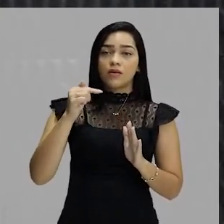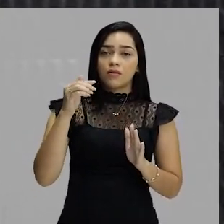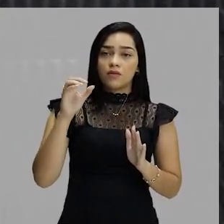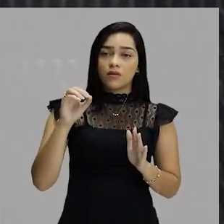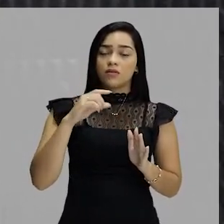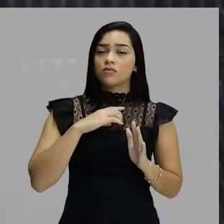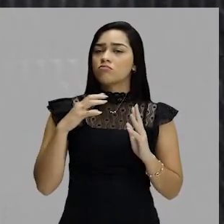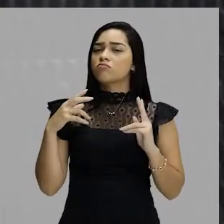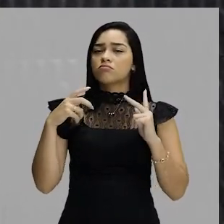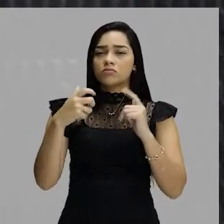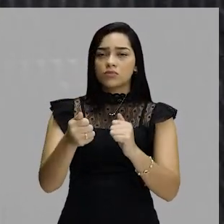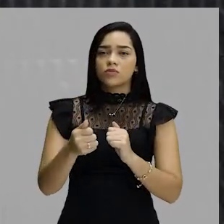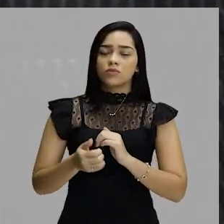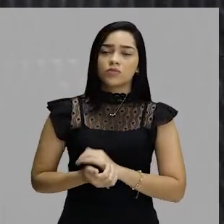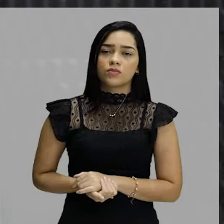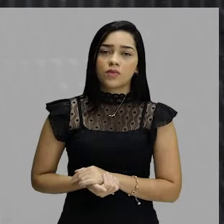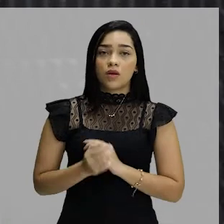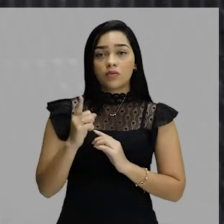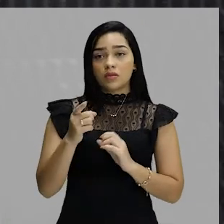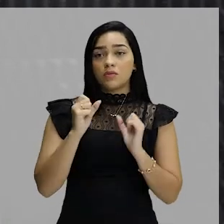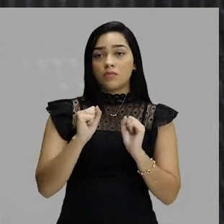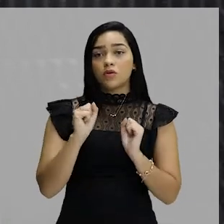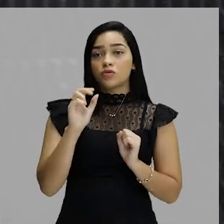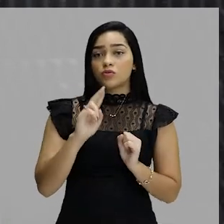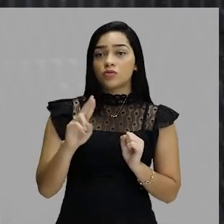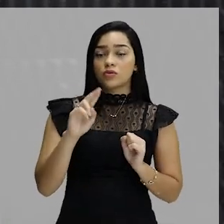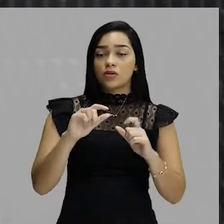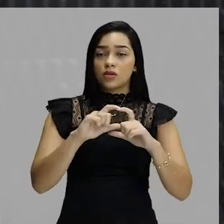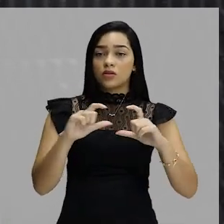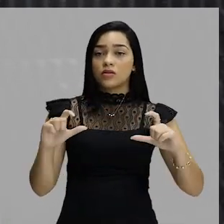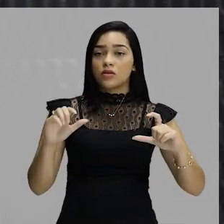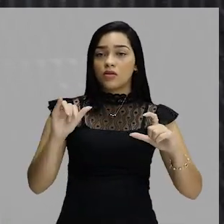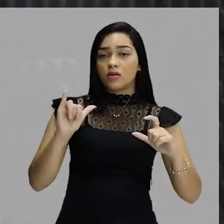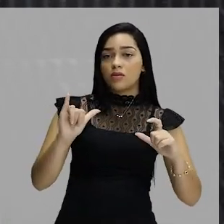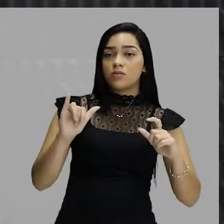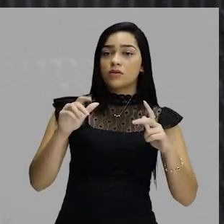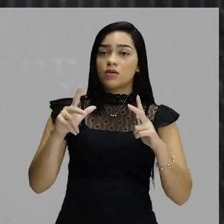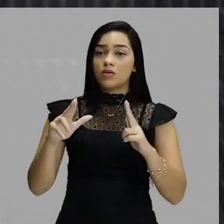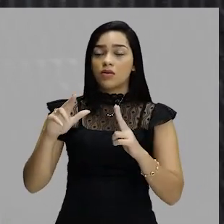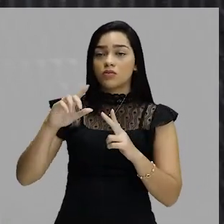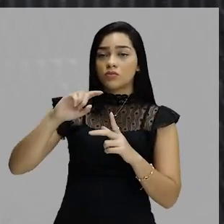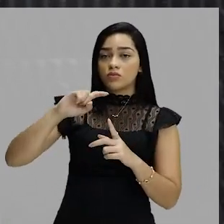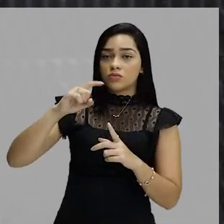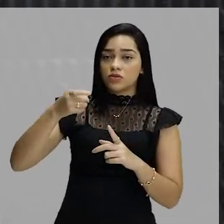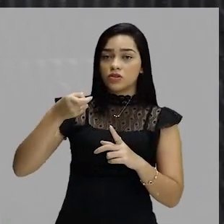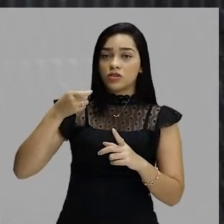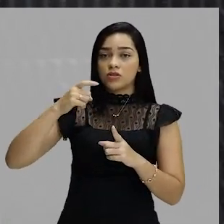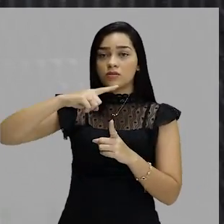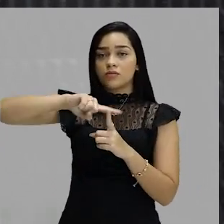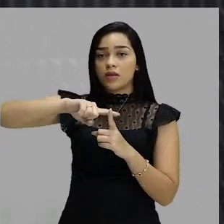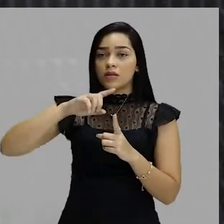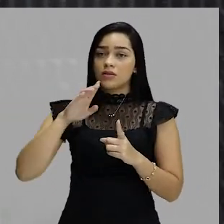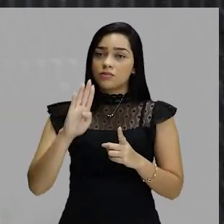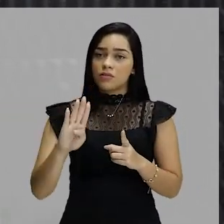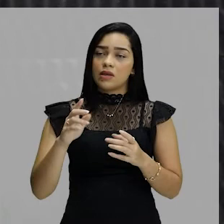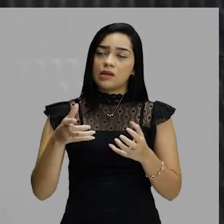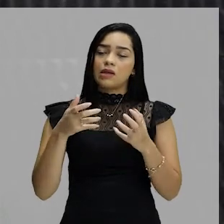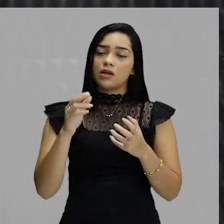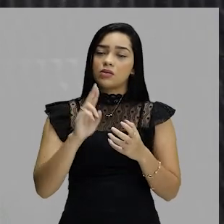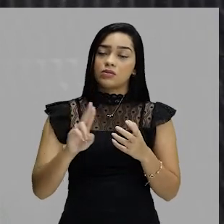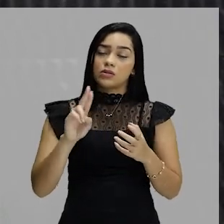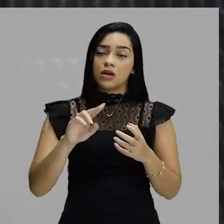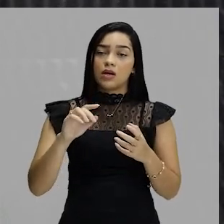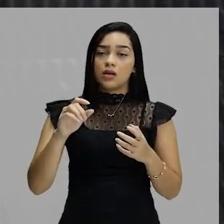sua forma geral. Tá? Aí você usa a expressão y igual a x mais b, né? Se você quiser usar